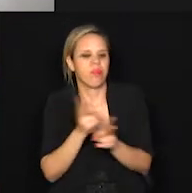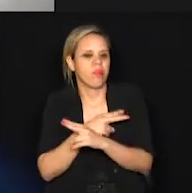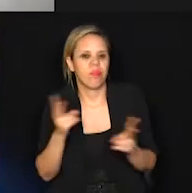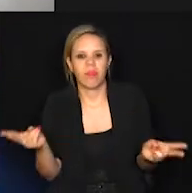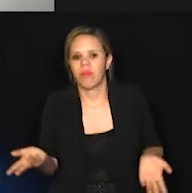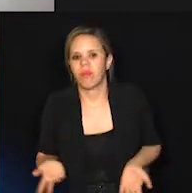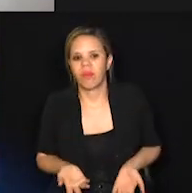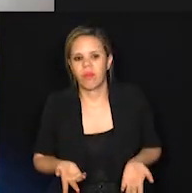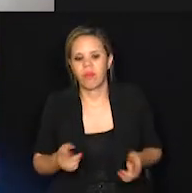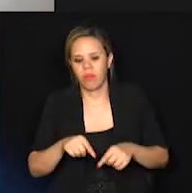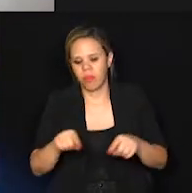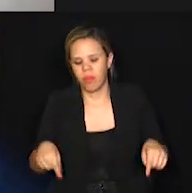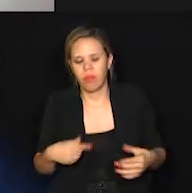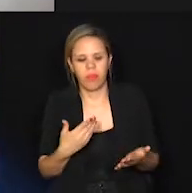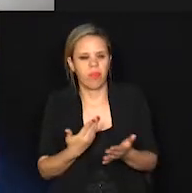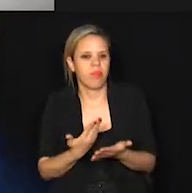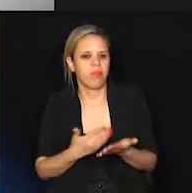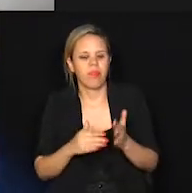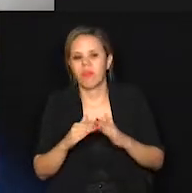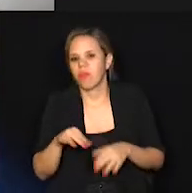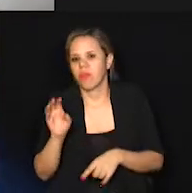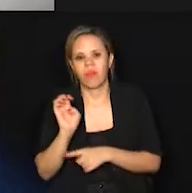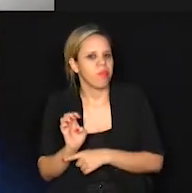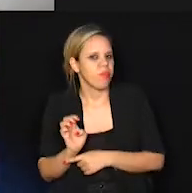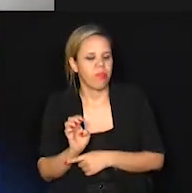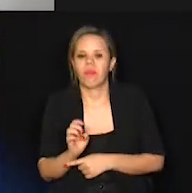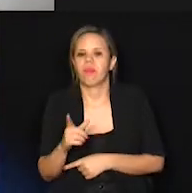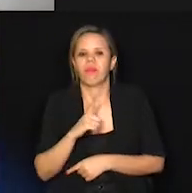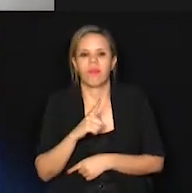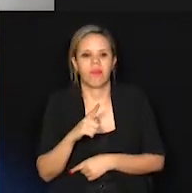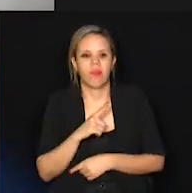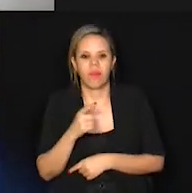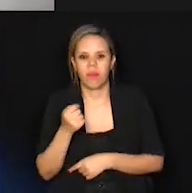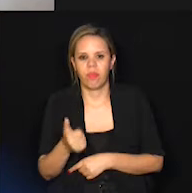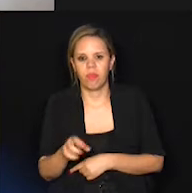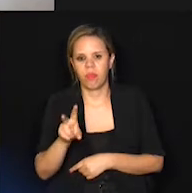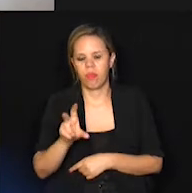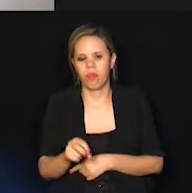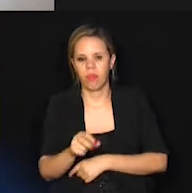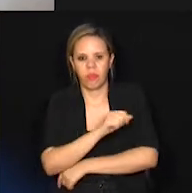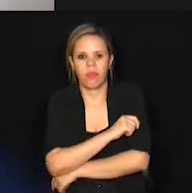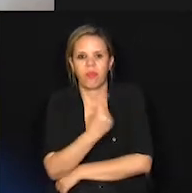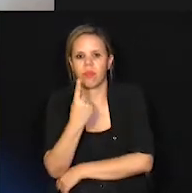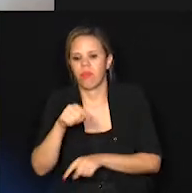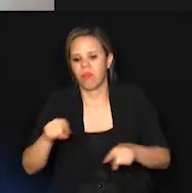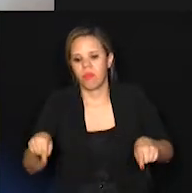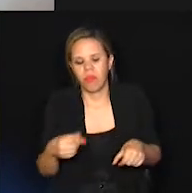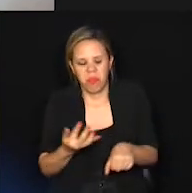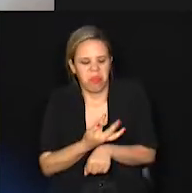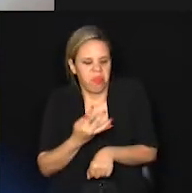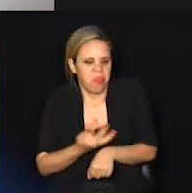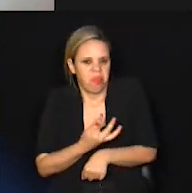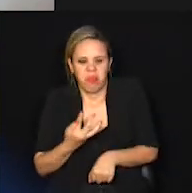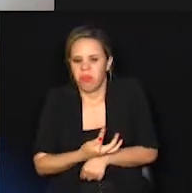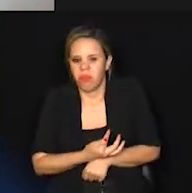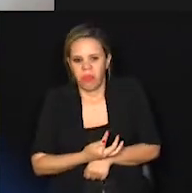Imagina, uma sala de aula, por exemplo, no estado, nós chegamos a ter quase 50 alunos para uma sala pequena, onde